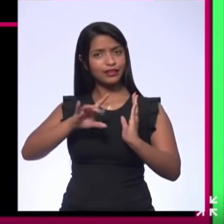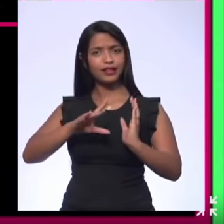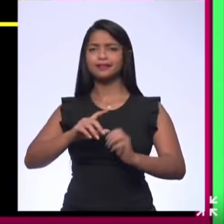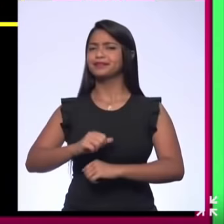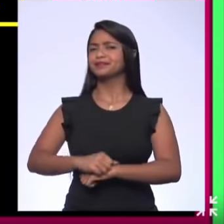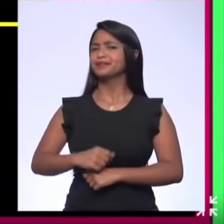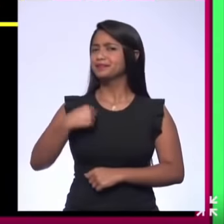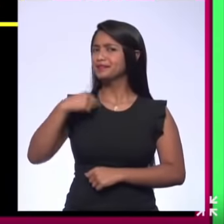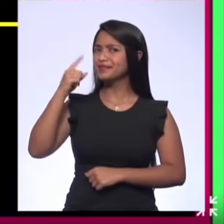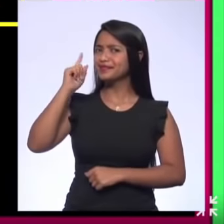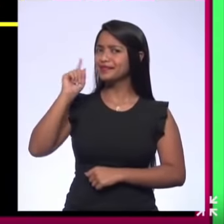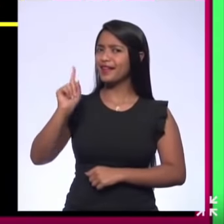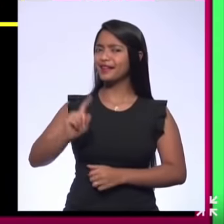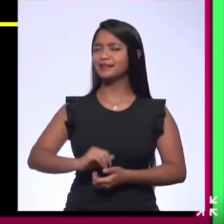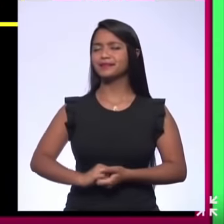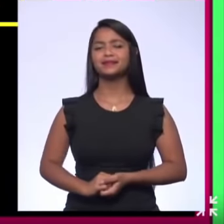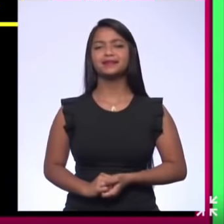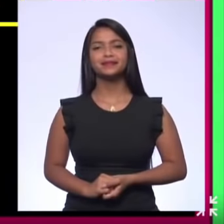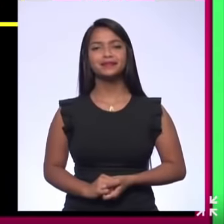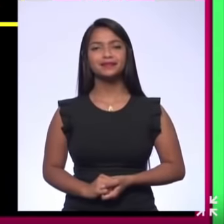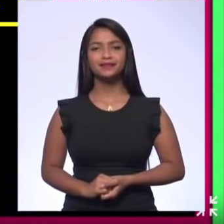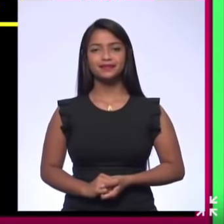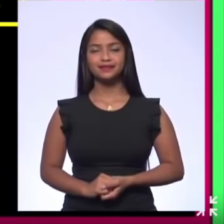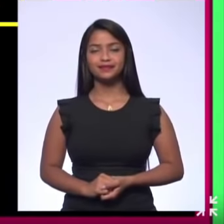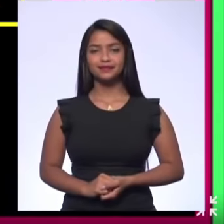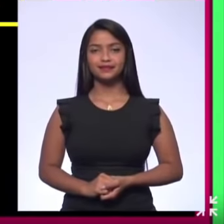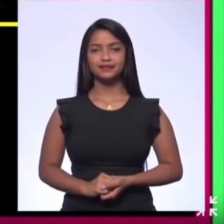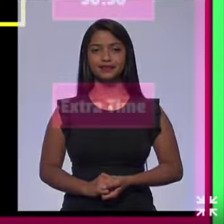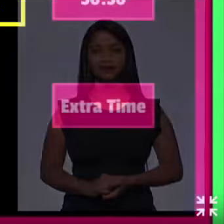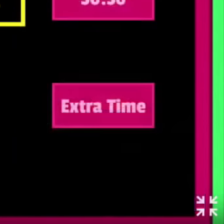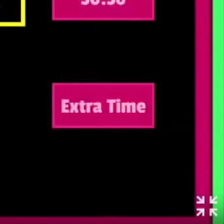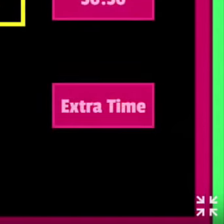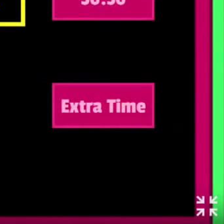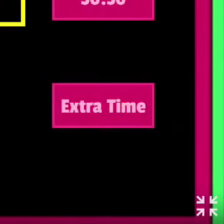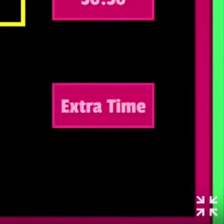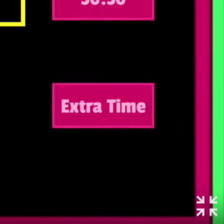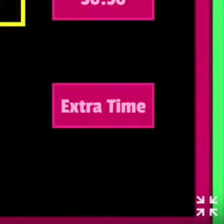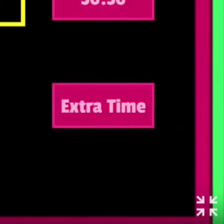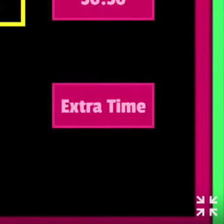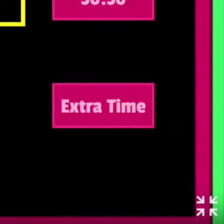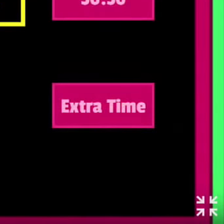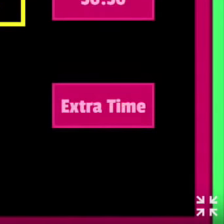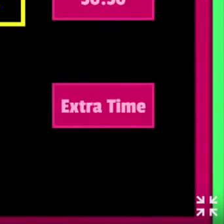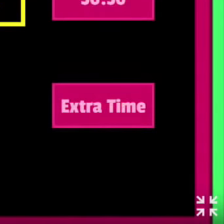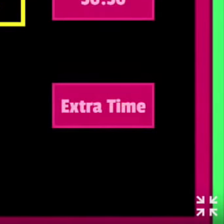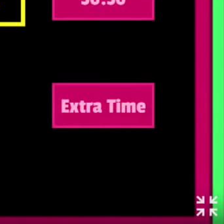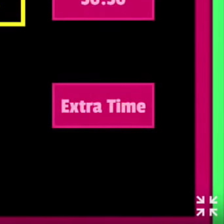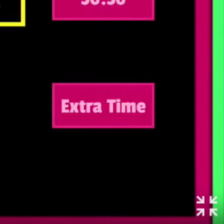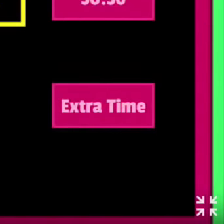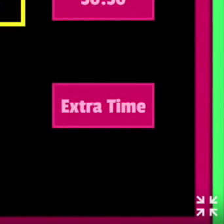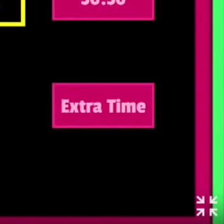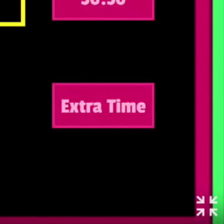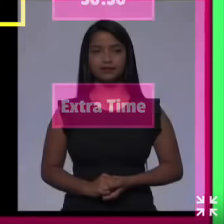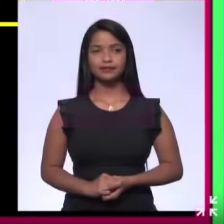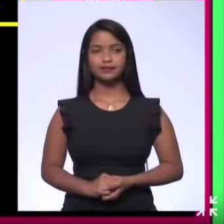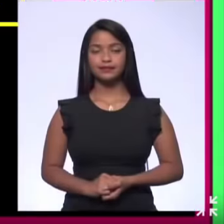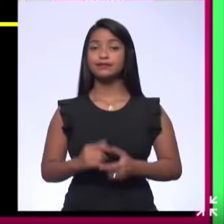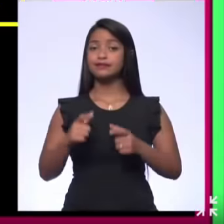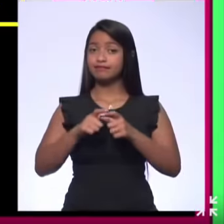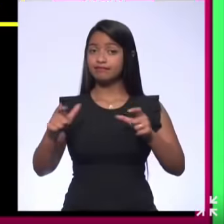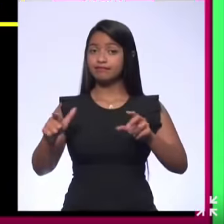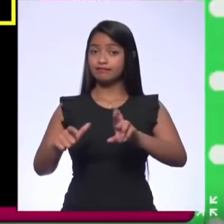hein, Marcos? He's just reading. He's just reading. 3C estão respondendo, Antônia. Tá, a maioria, hein?